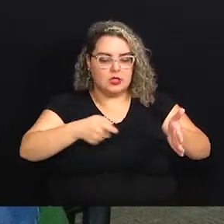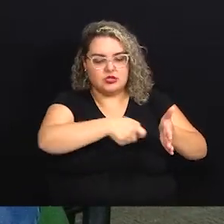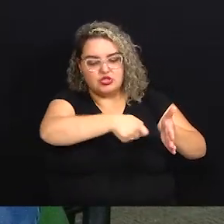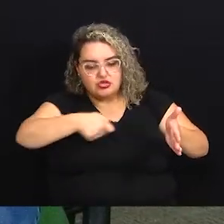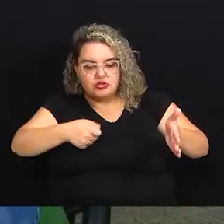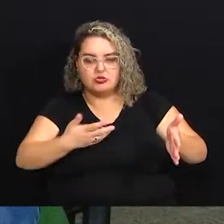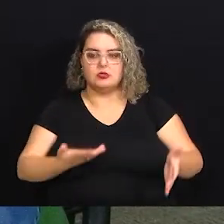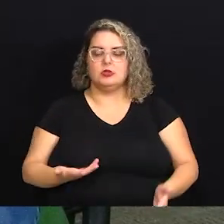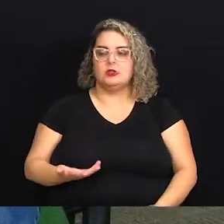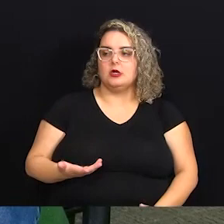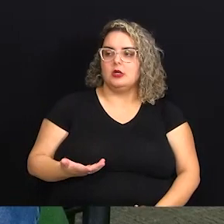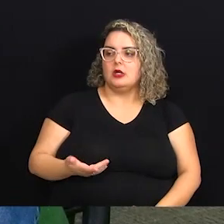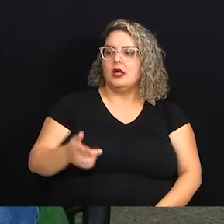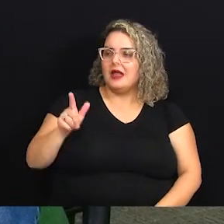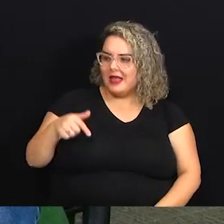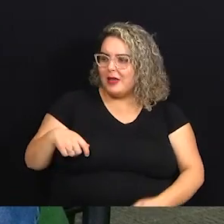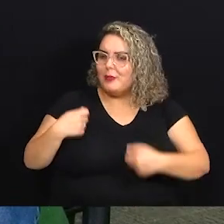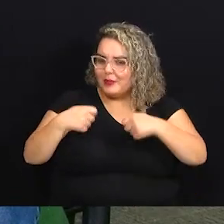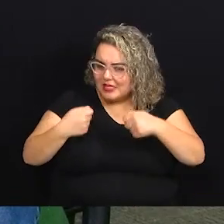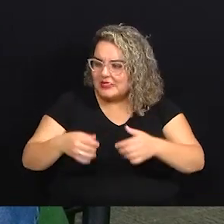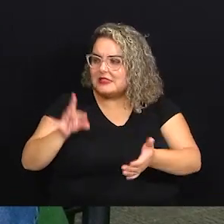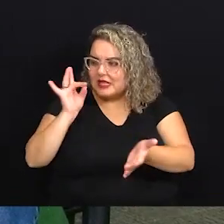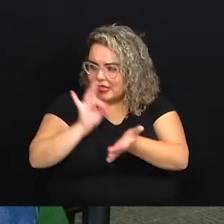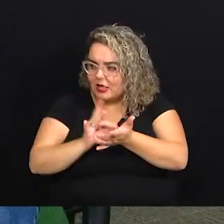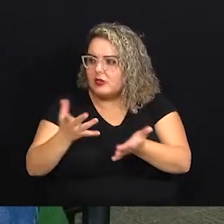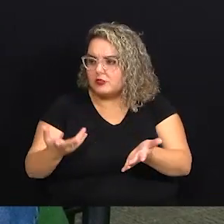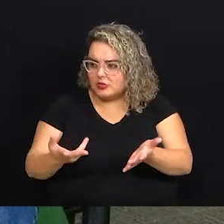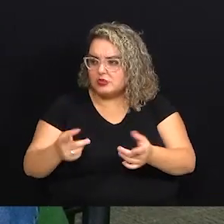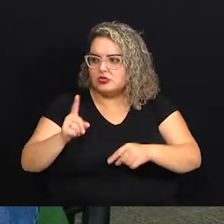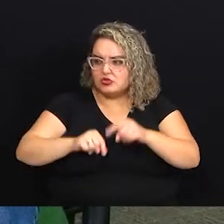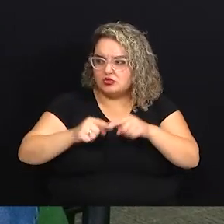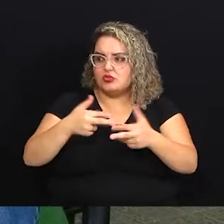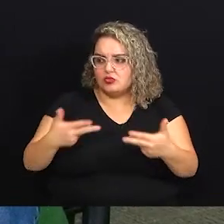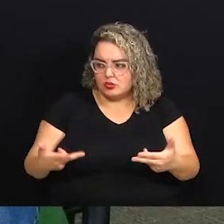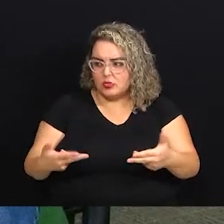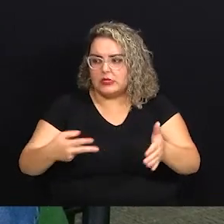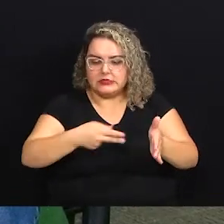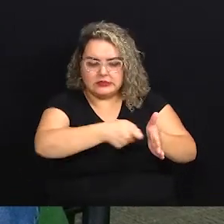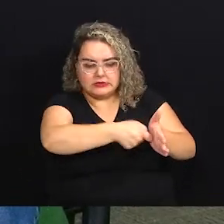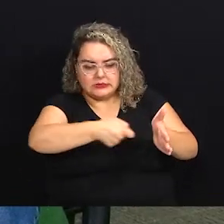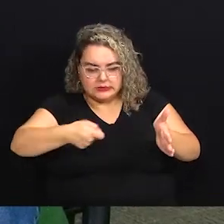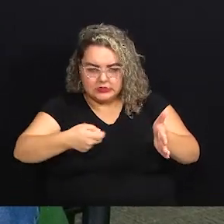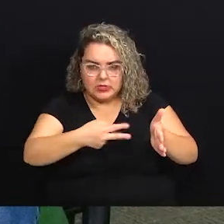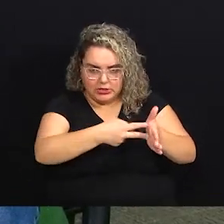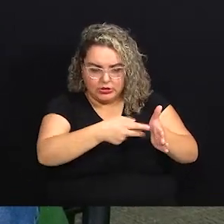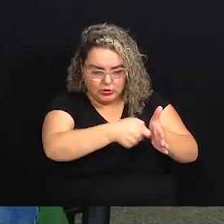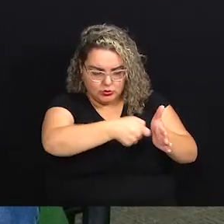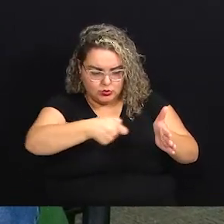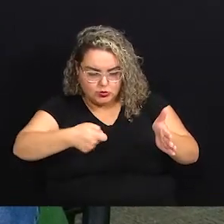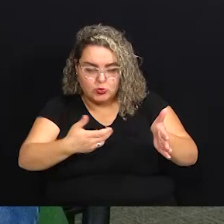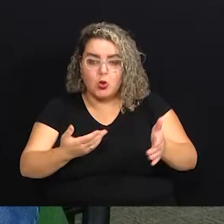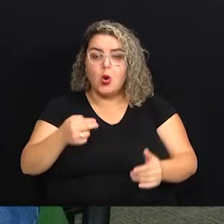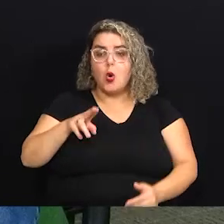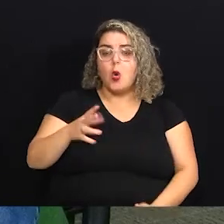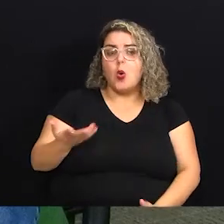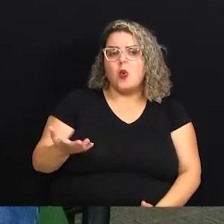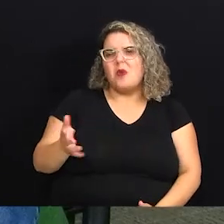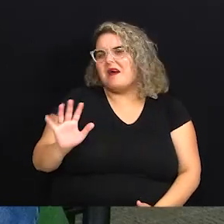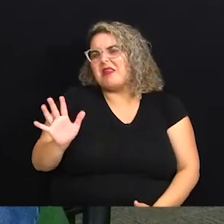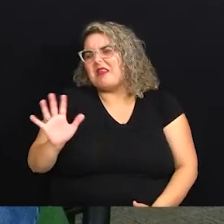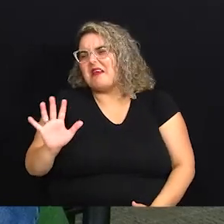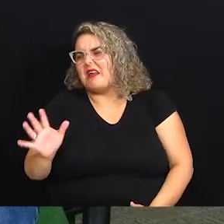tira da tomada, tira da tomada. Tem a necessidade realmente de alguns aparelhos serem tirados da